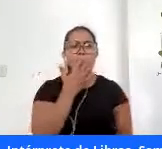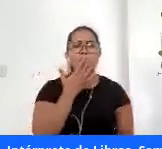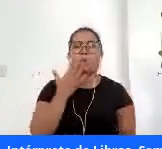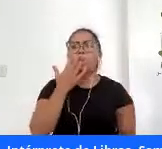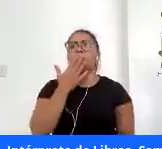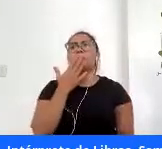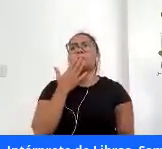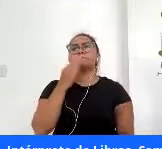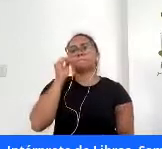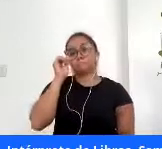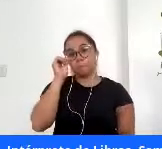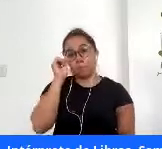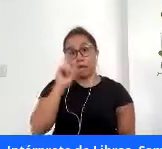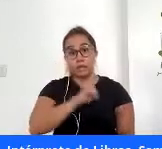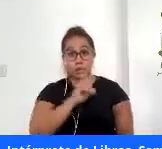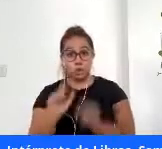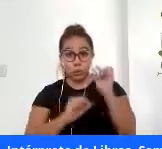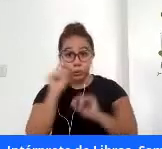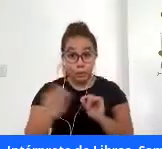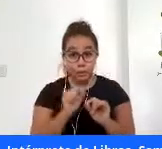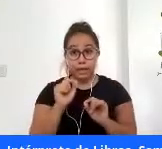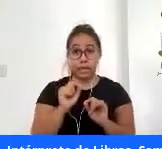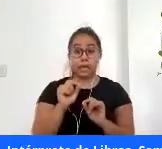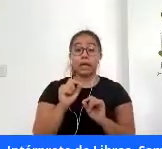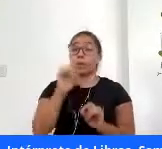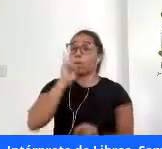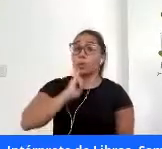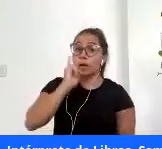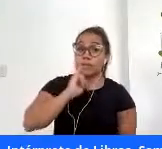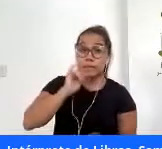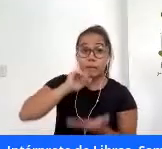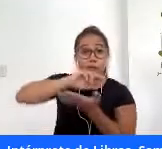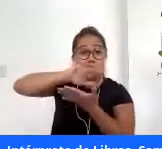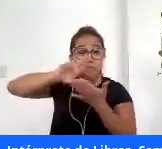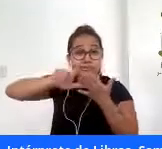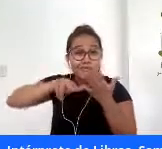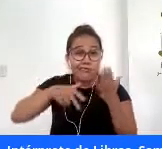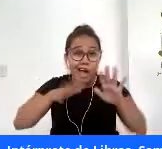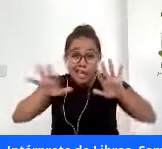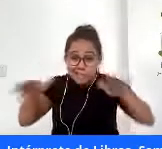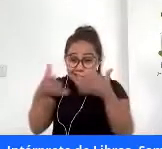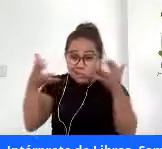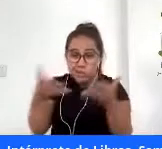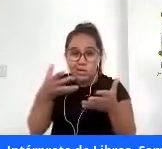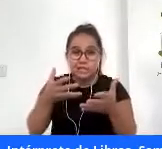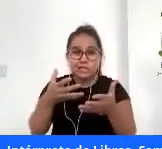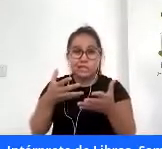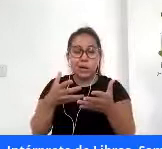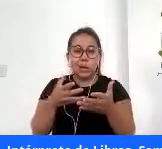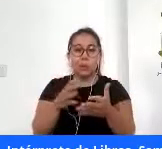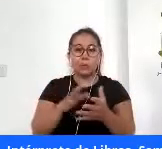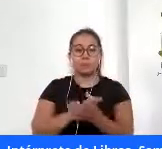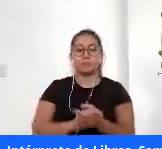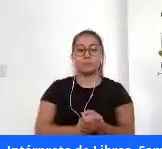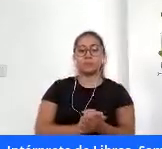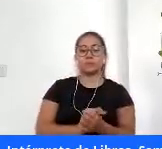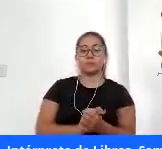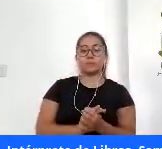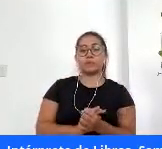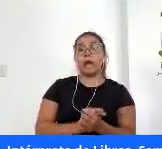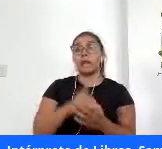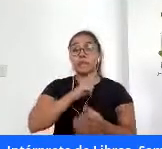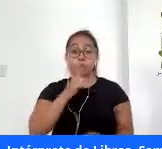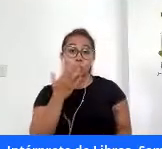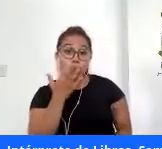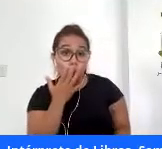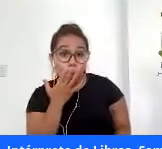visual. Então, nós temos aqui uma exemplificação de várias estimulações sensórias. Então, no caso, as cores, né, tem um sistema